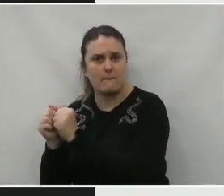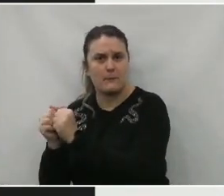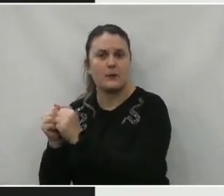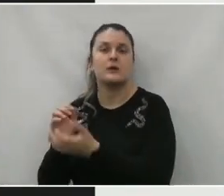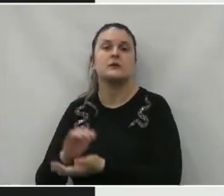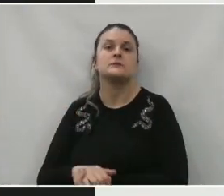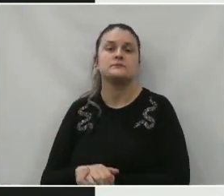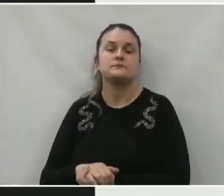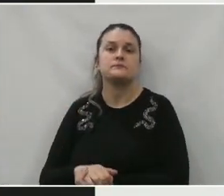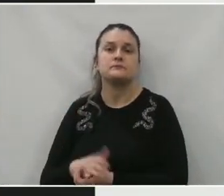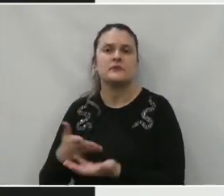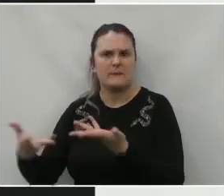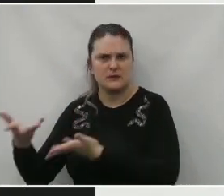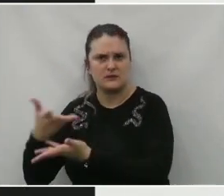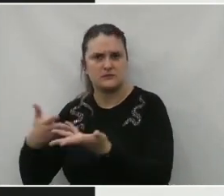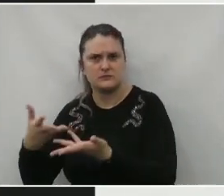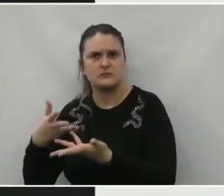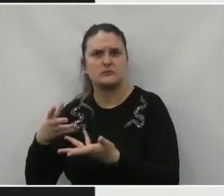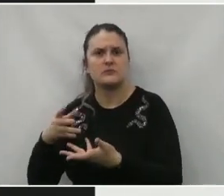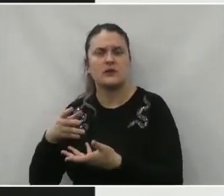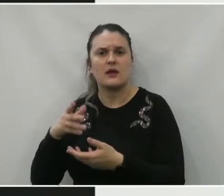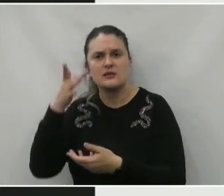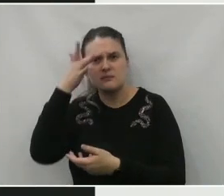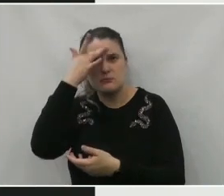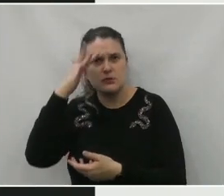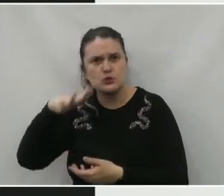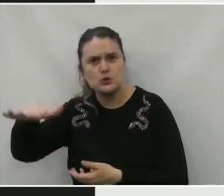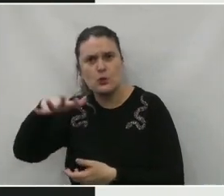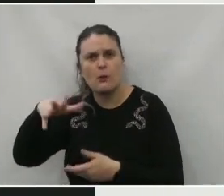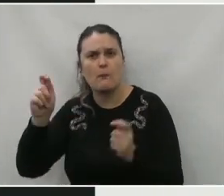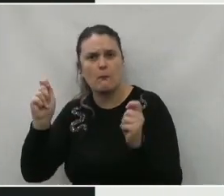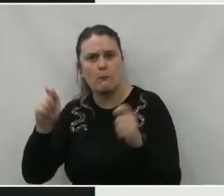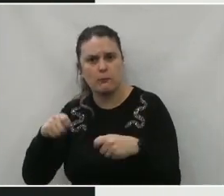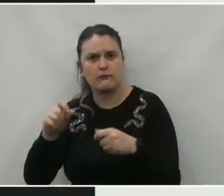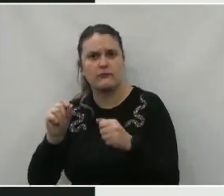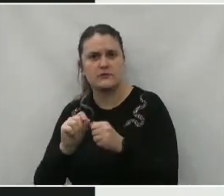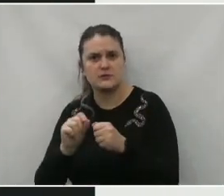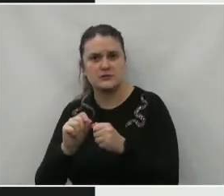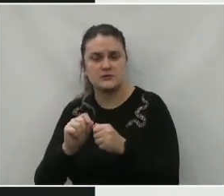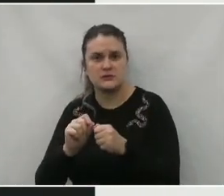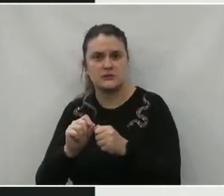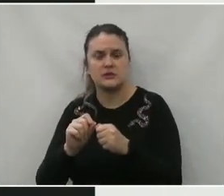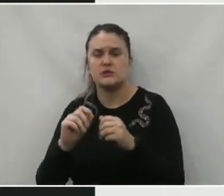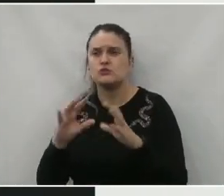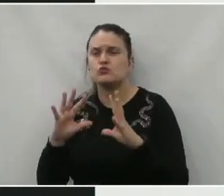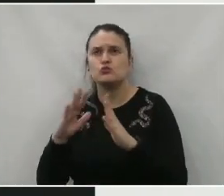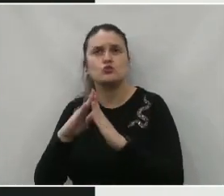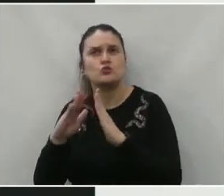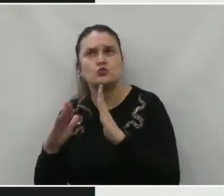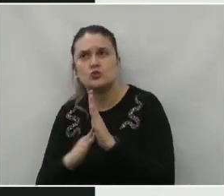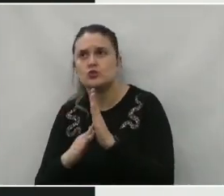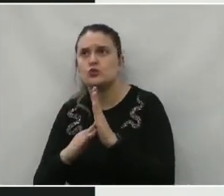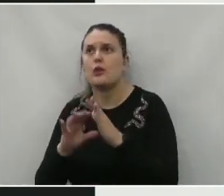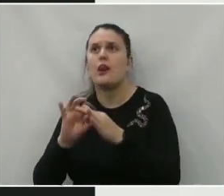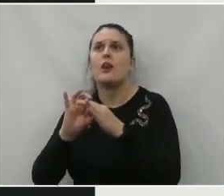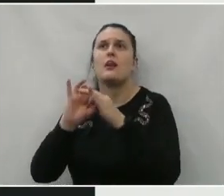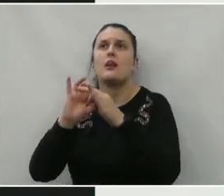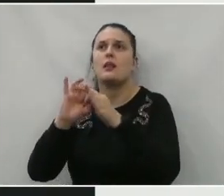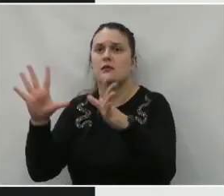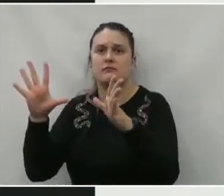né? E que você possa estar fazendo de tudo para ser livre